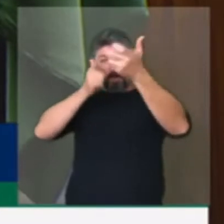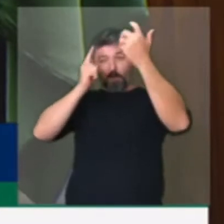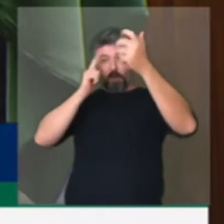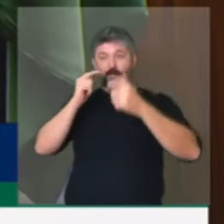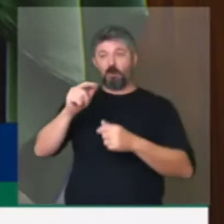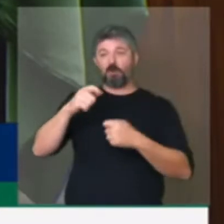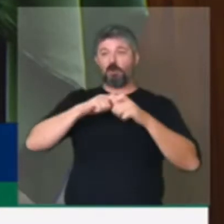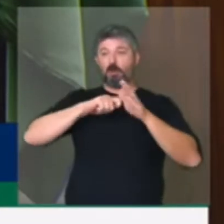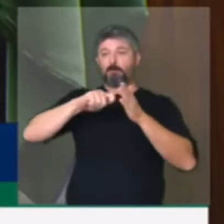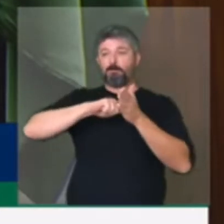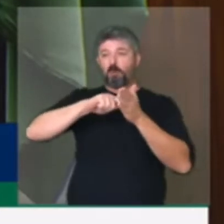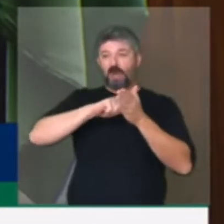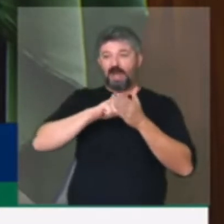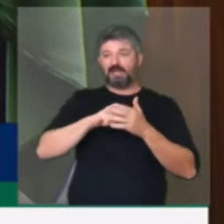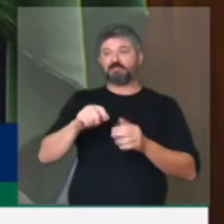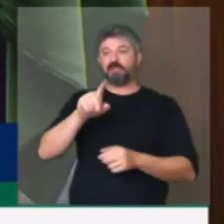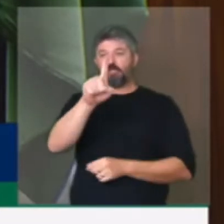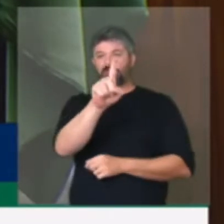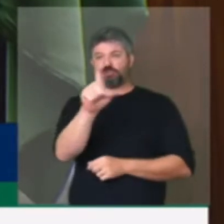de pimenta.